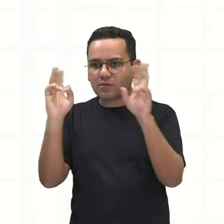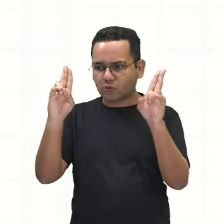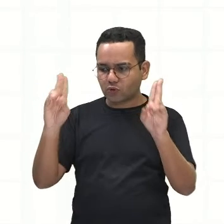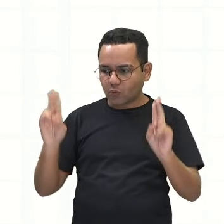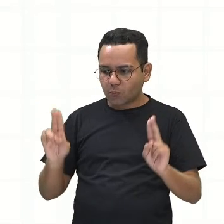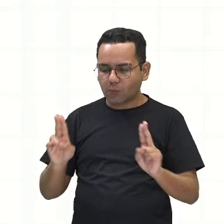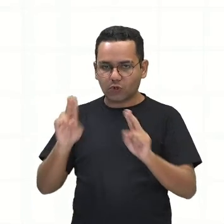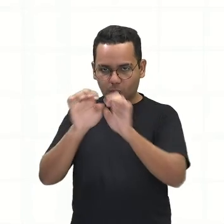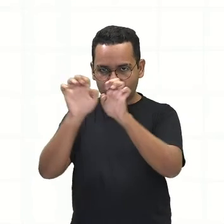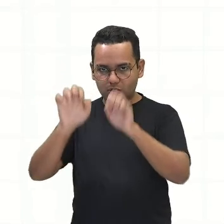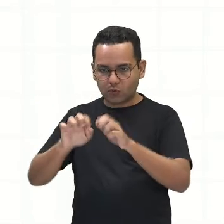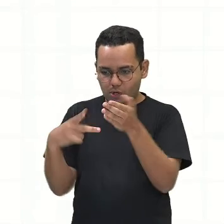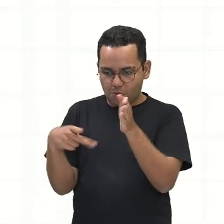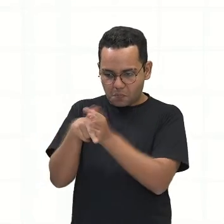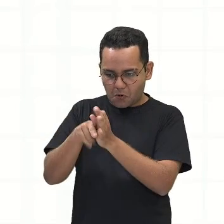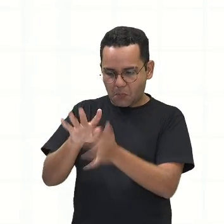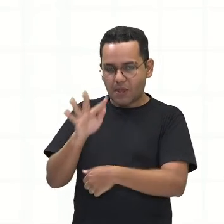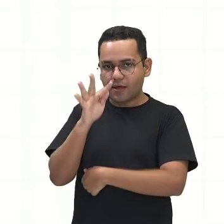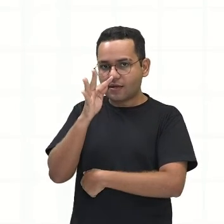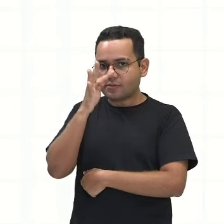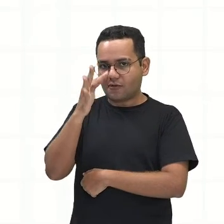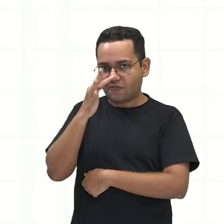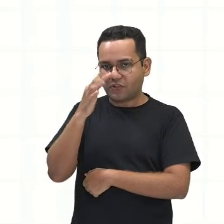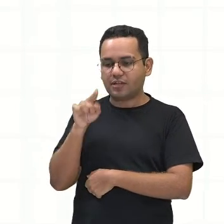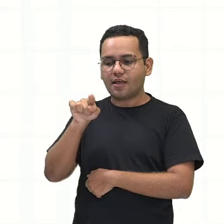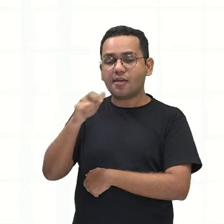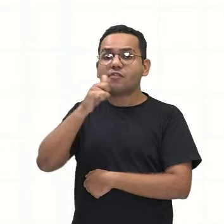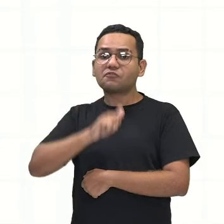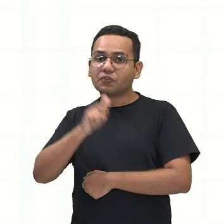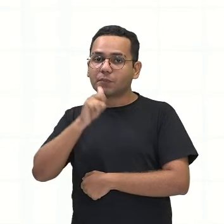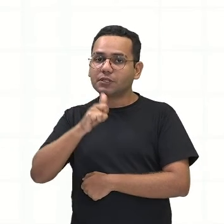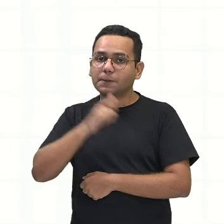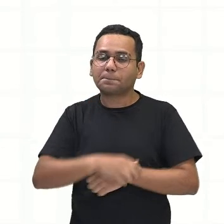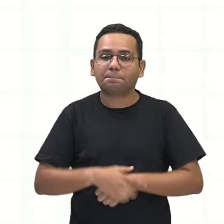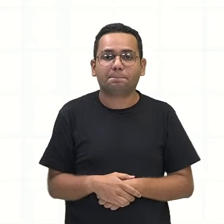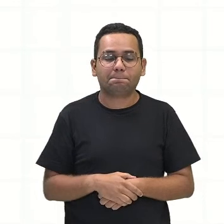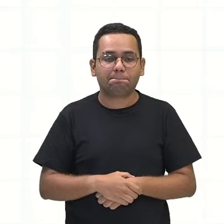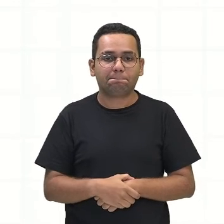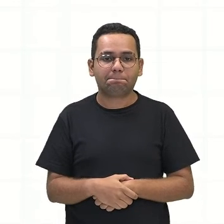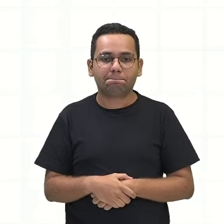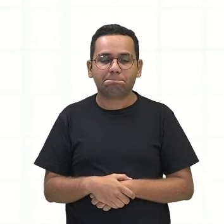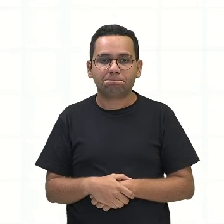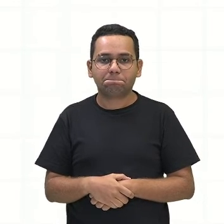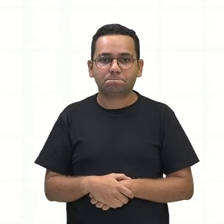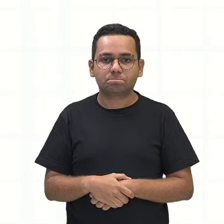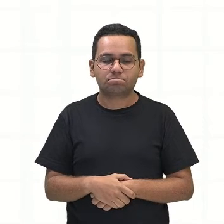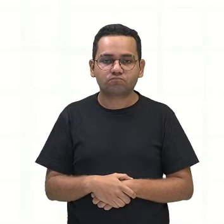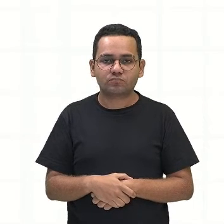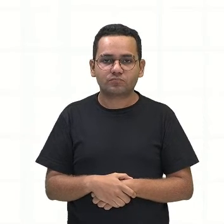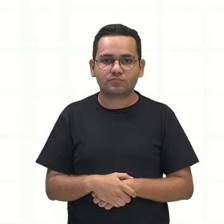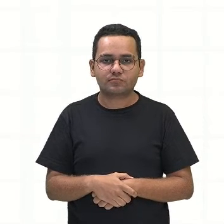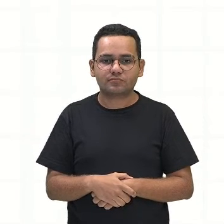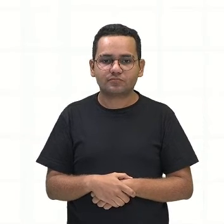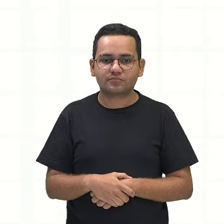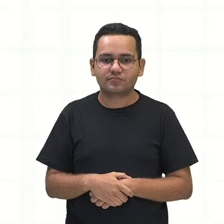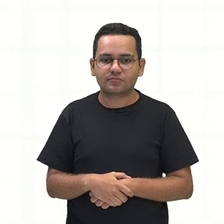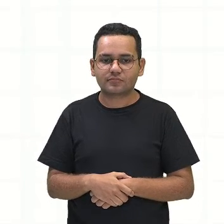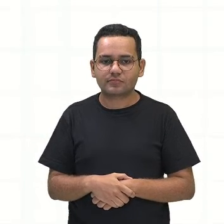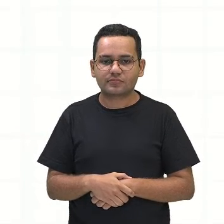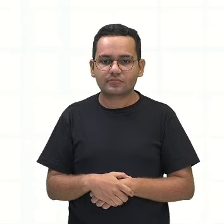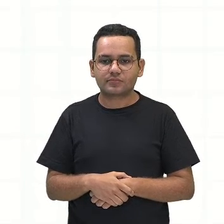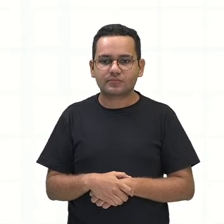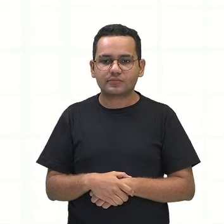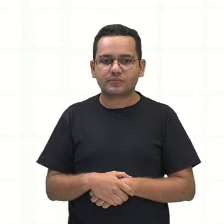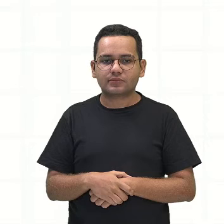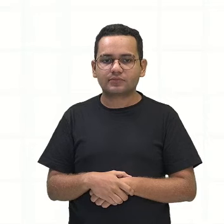eles já são parte da feminina da planta, tá bom? Que compõe o gineceu ali. Toda